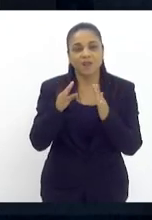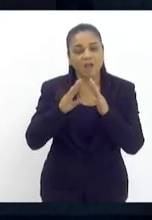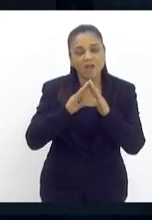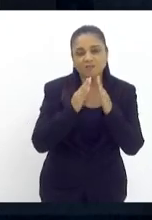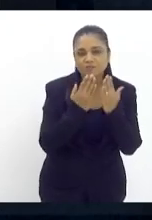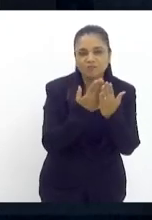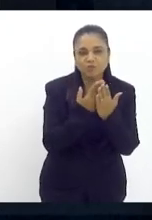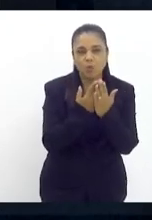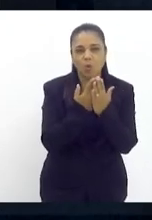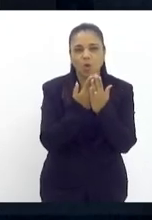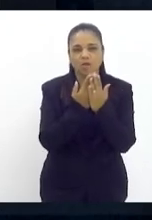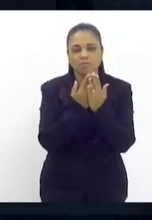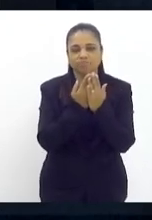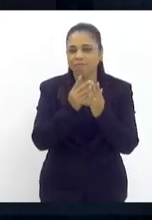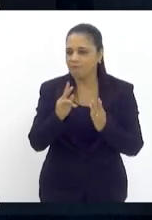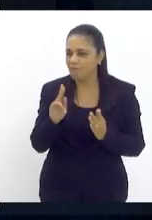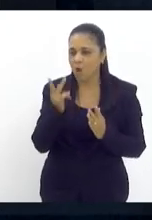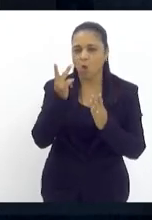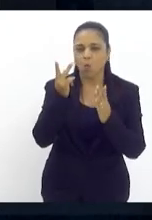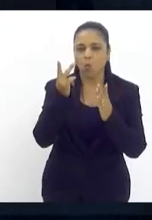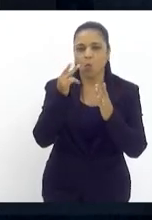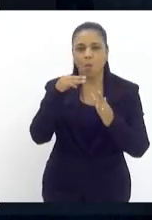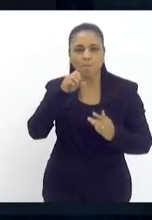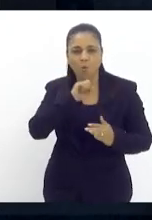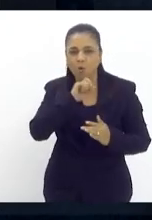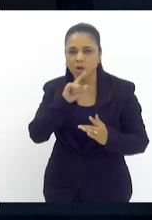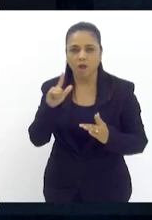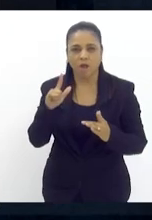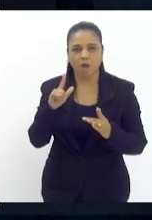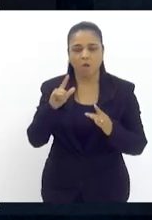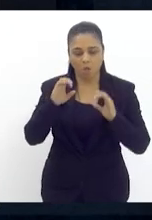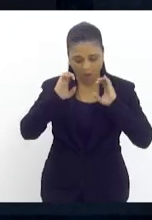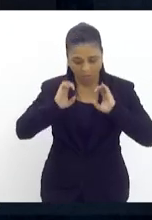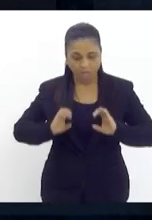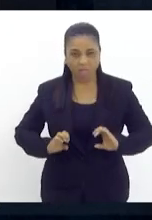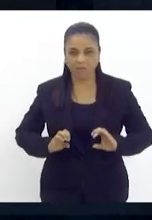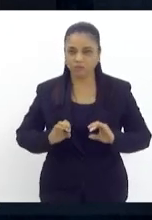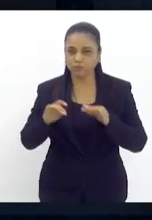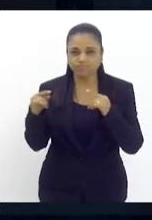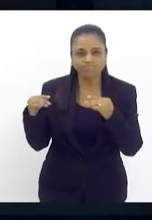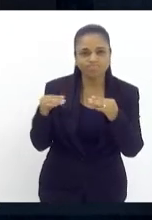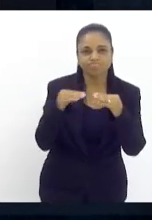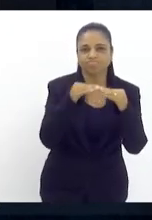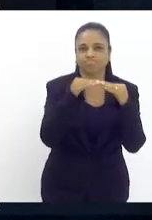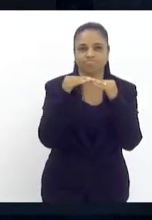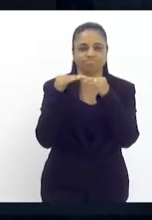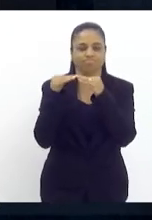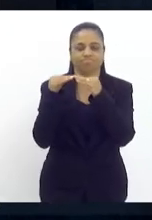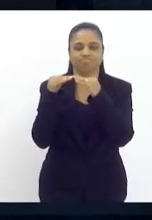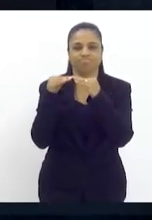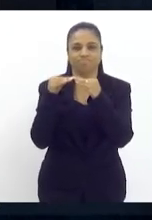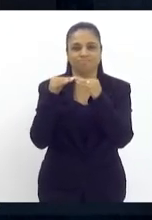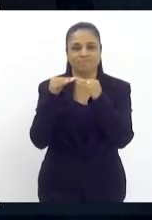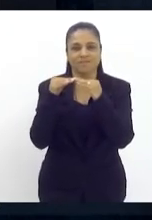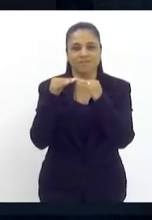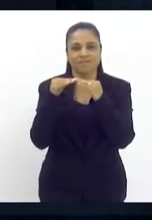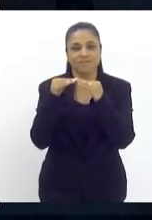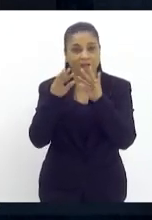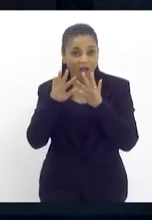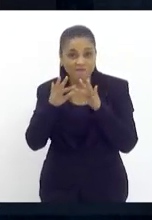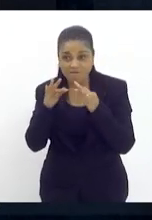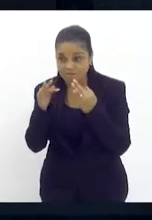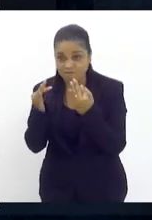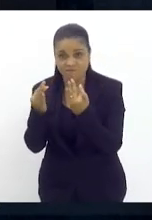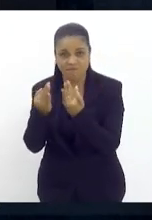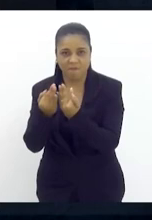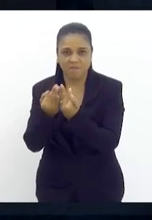com os mesmos padrões, né, morais e éticos, é claro que essa escola vai... É claro que essa